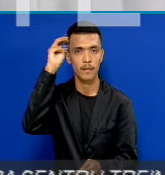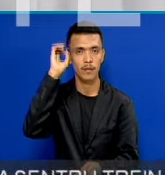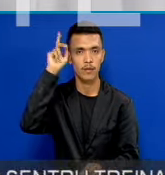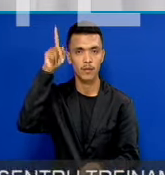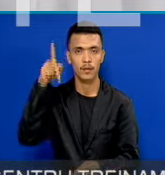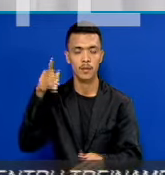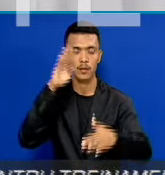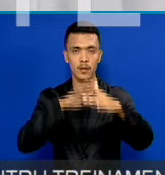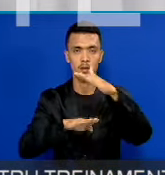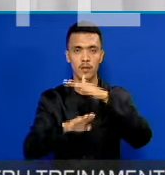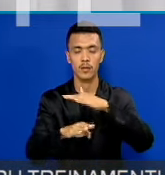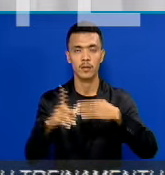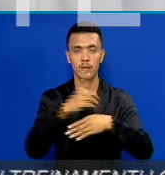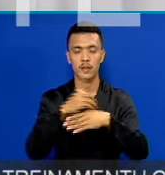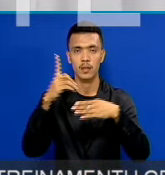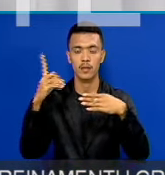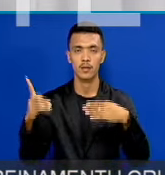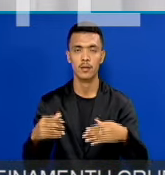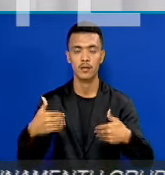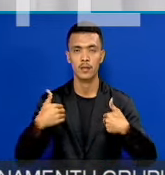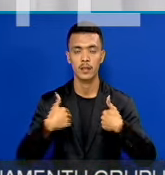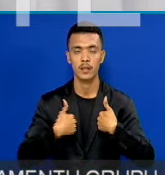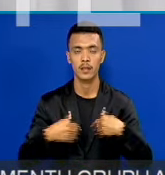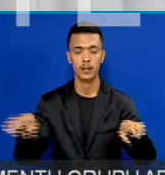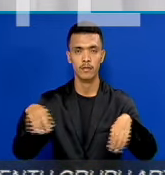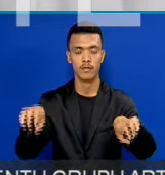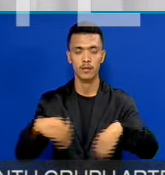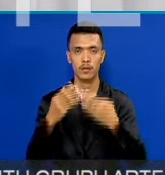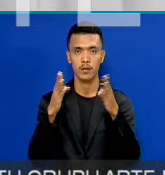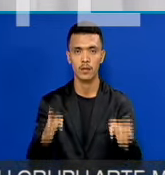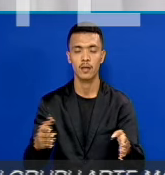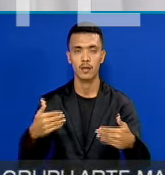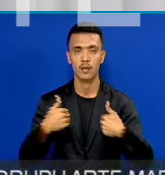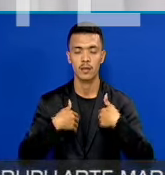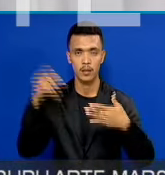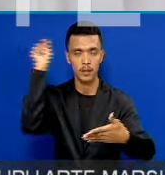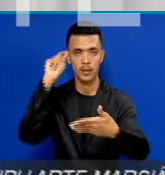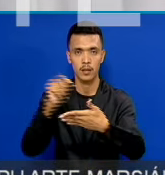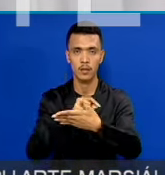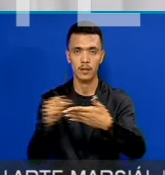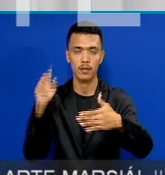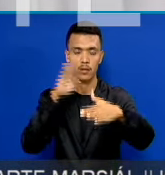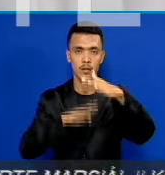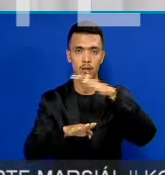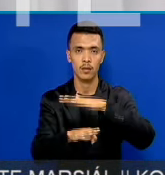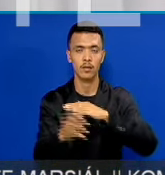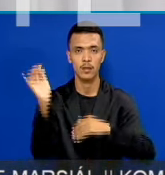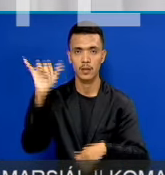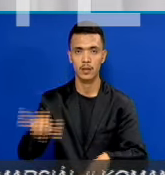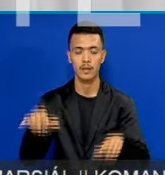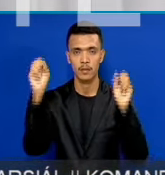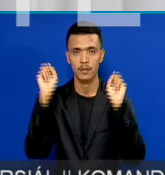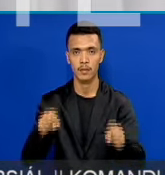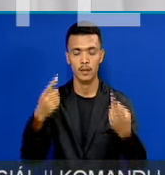óculos, direção de lei e a moça técnica, se ele ia a administração de óculos. Se ele nem tem que tombar o